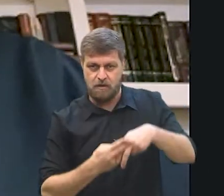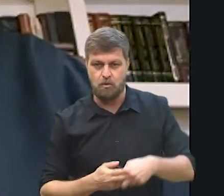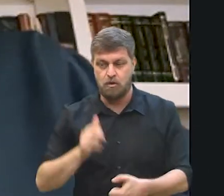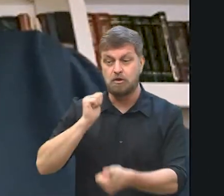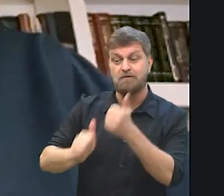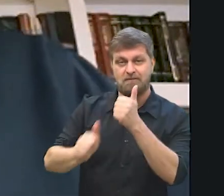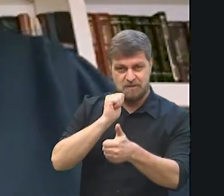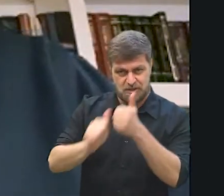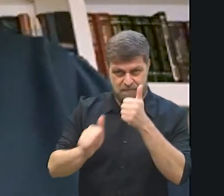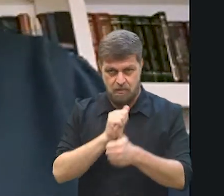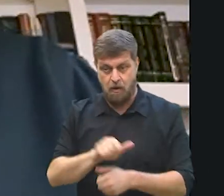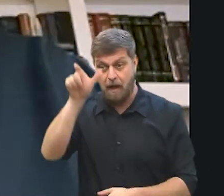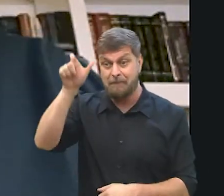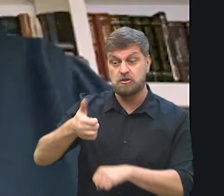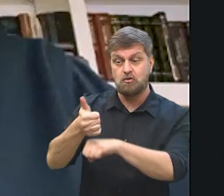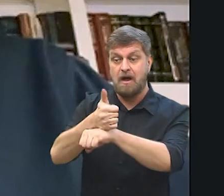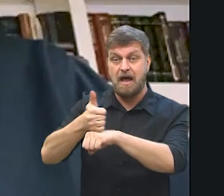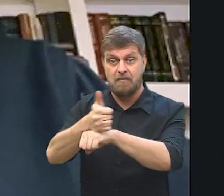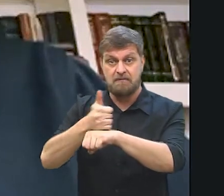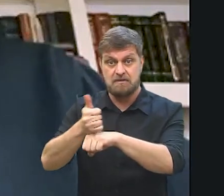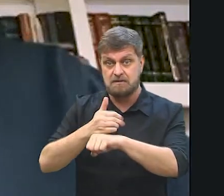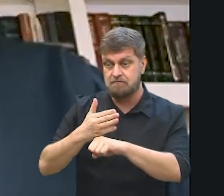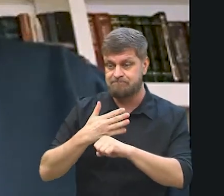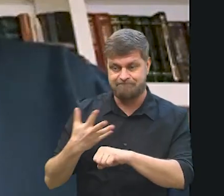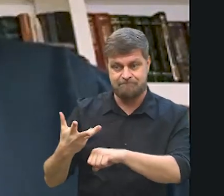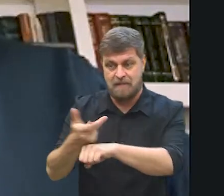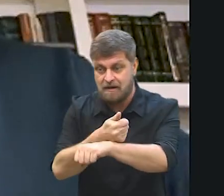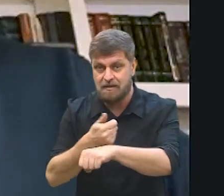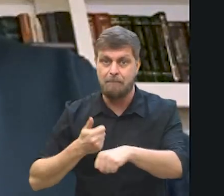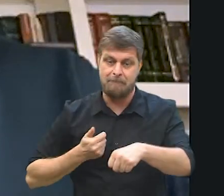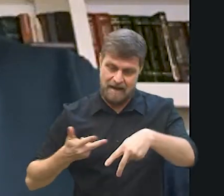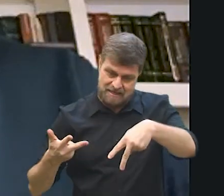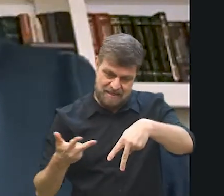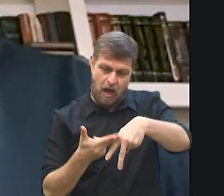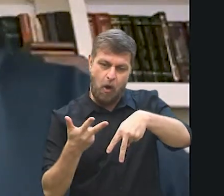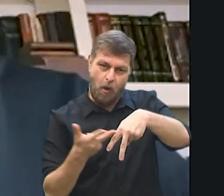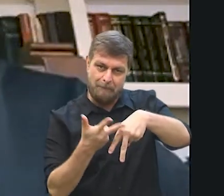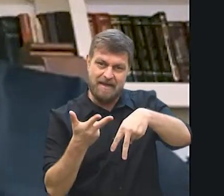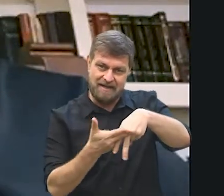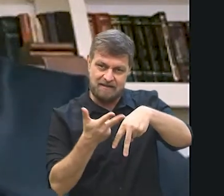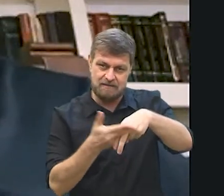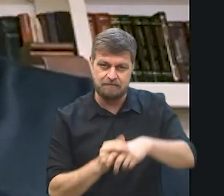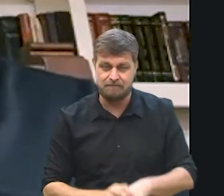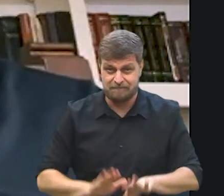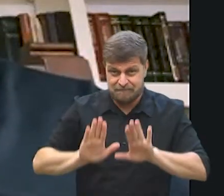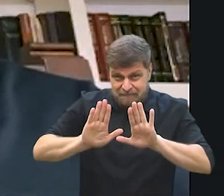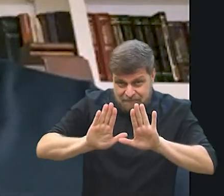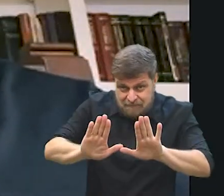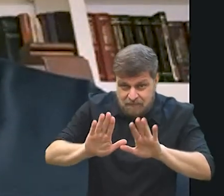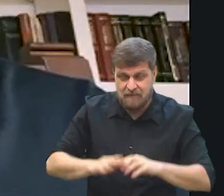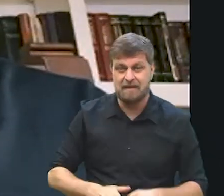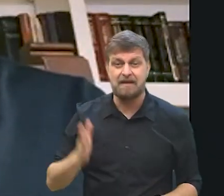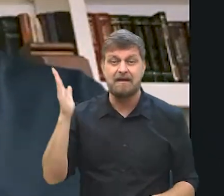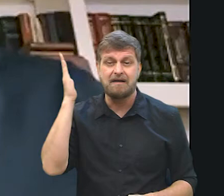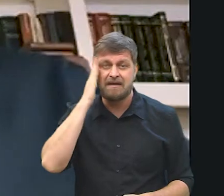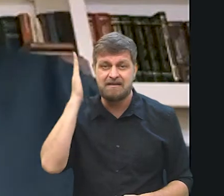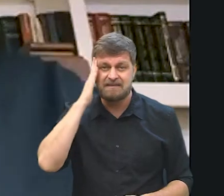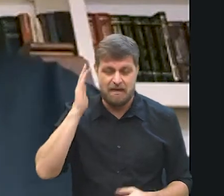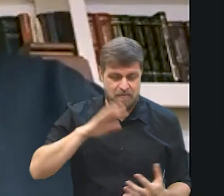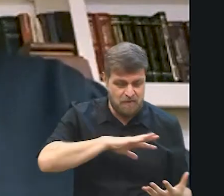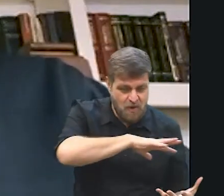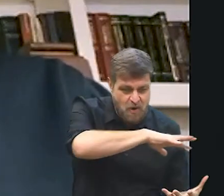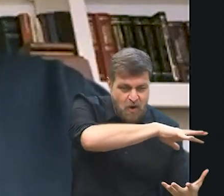Maradona, são pessoas maravilhosas que foram fisicamente. Então, o imposto do esporte é a lesão. Por isso que, sabiamente, no